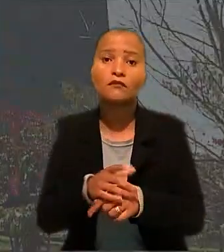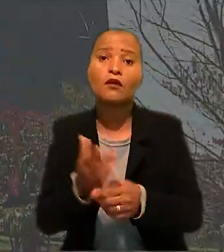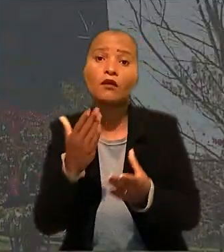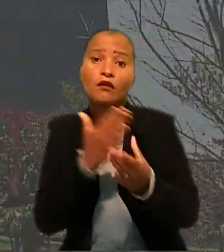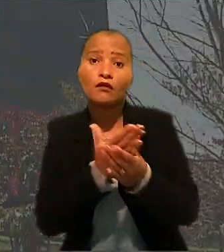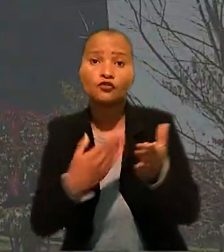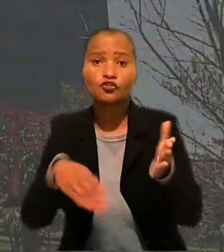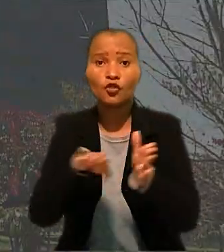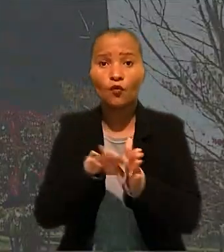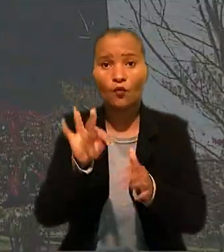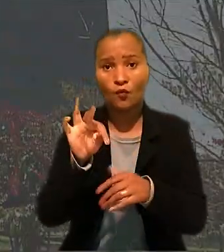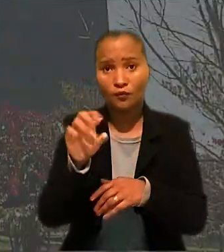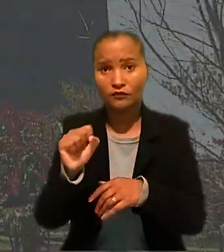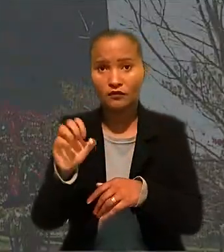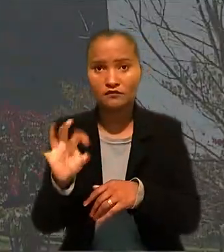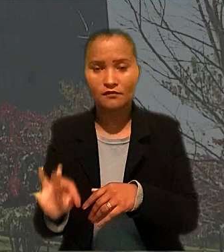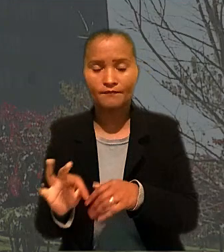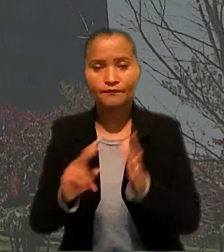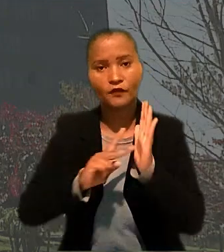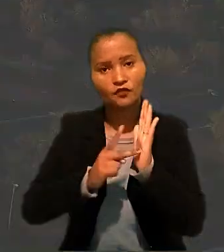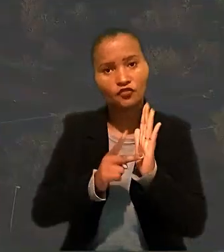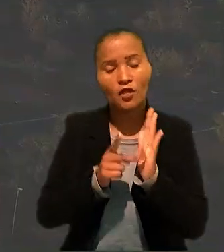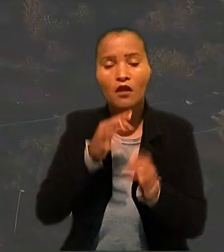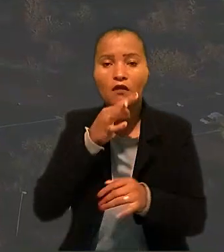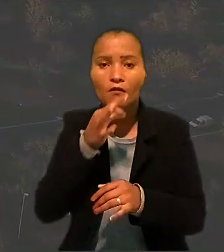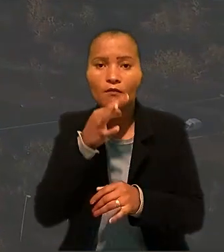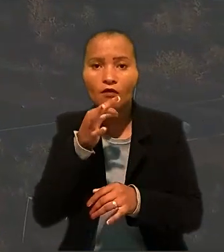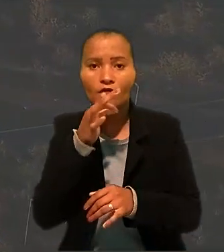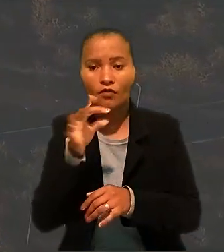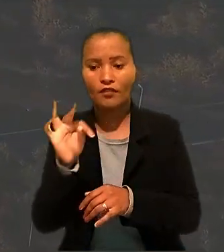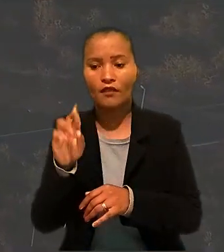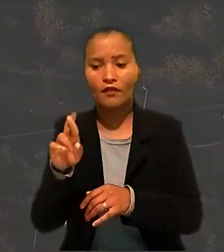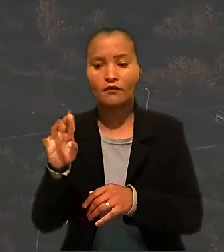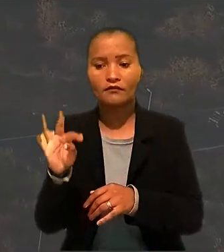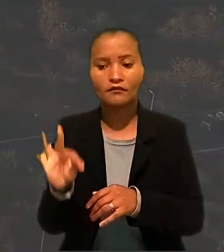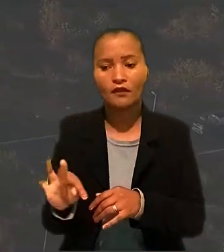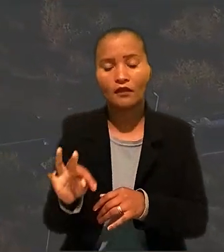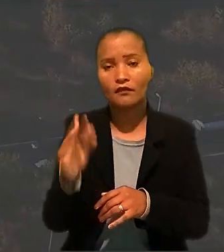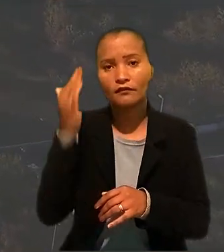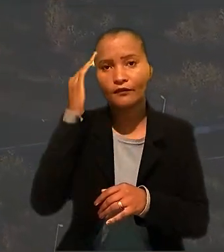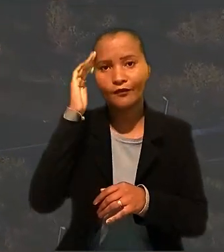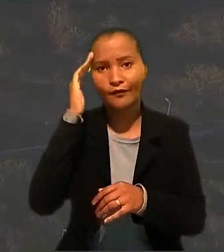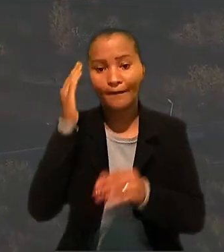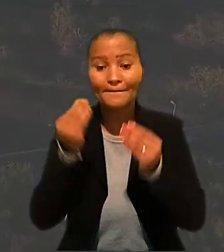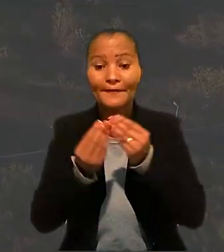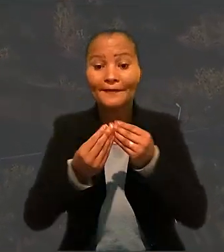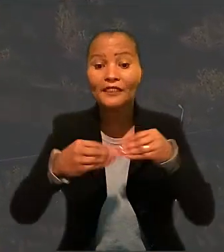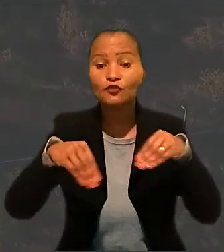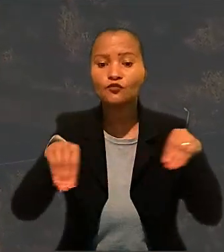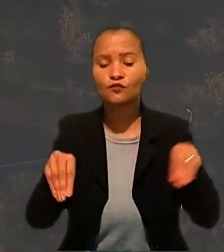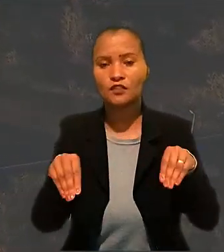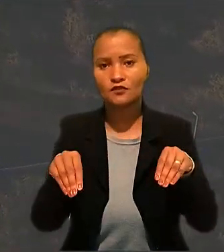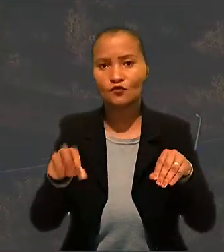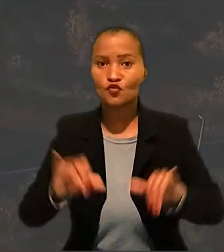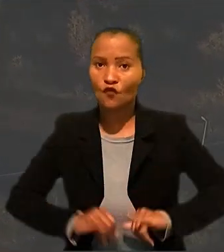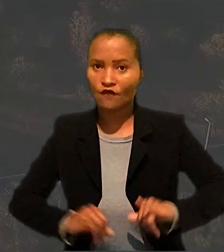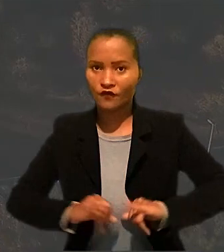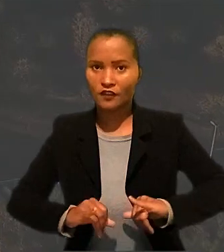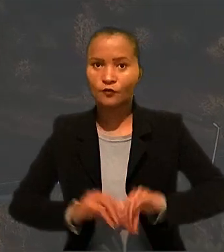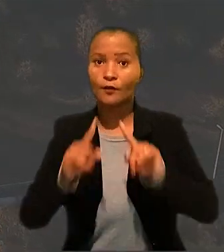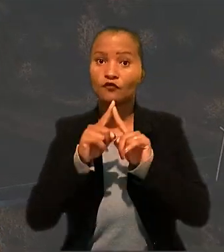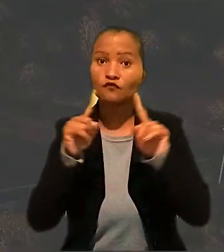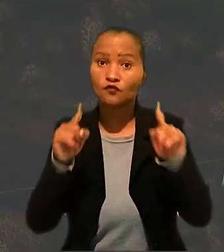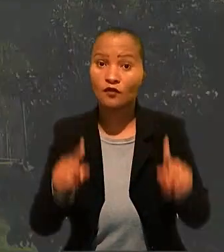O caso chegou ao Tribunal Superior do Trabalho. O sindicato argumentou que o TRT não considerou os prejuízos sofridos